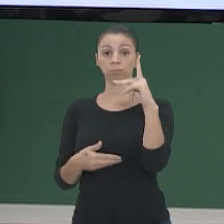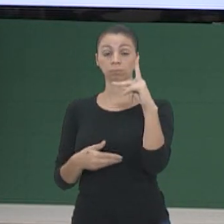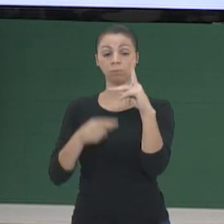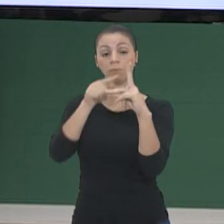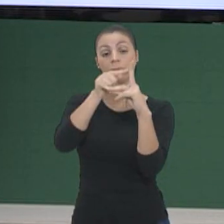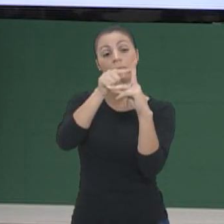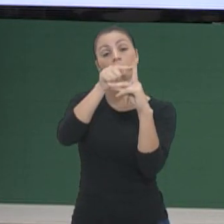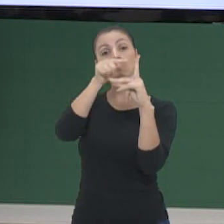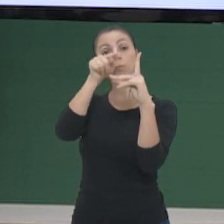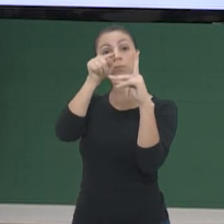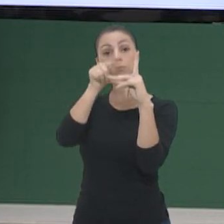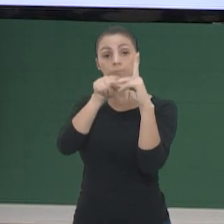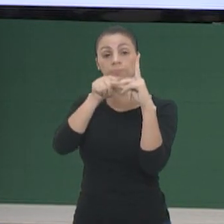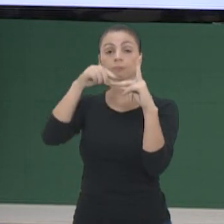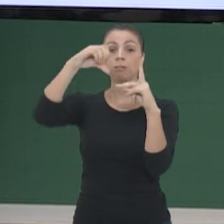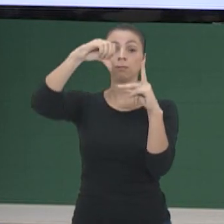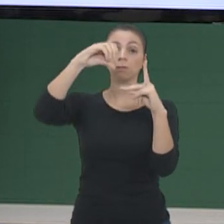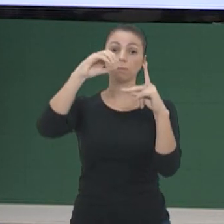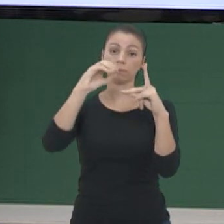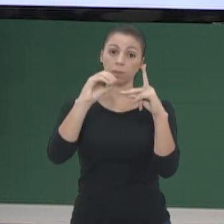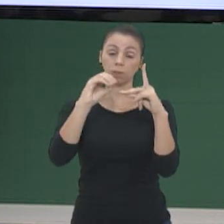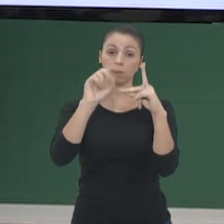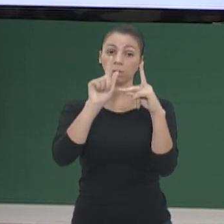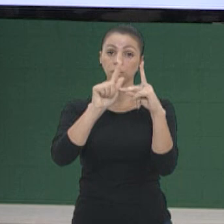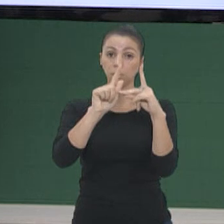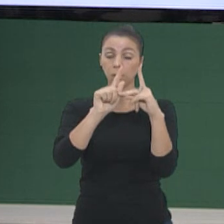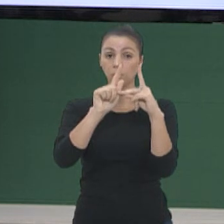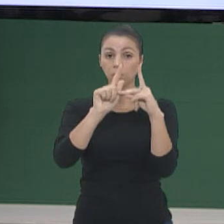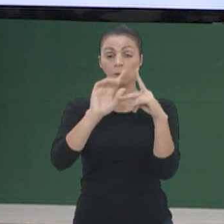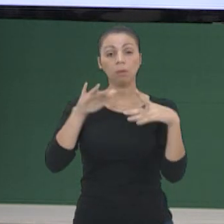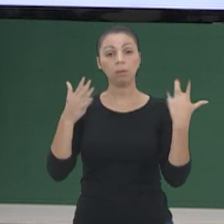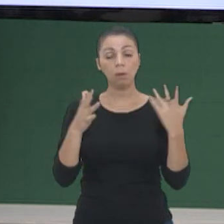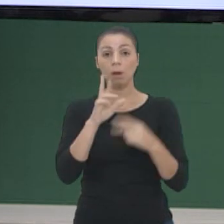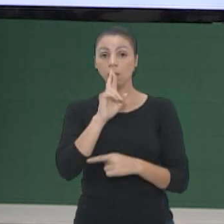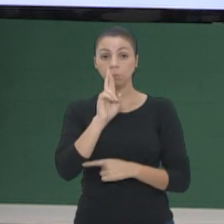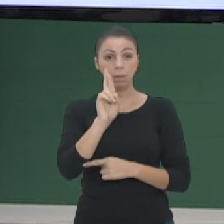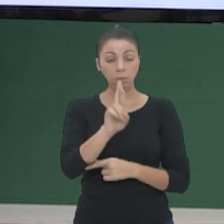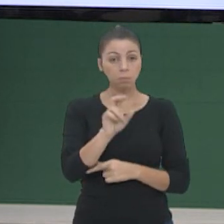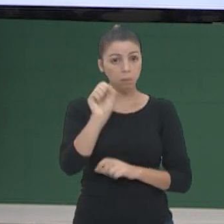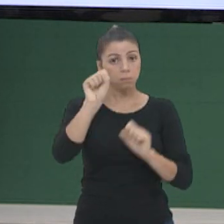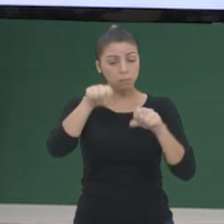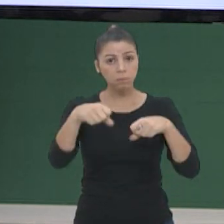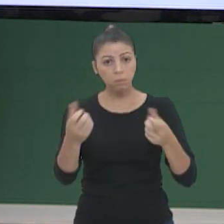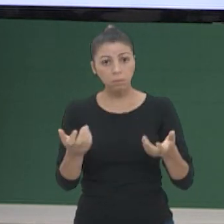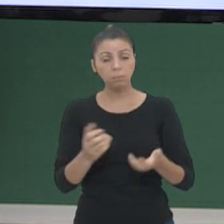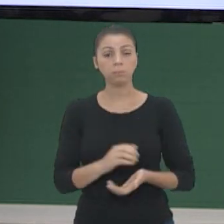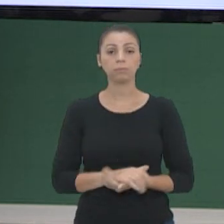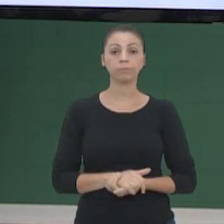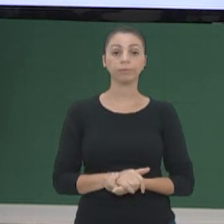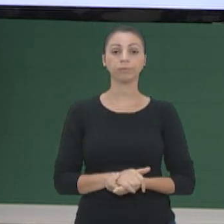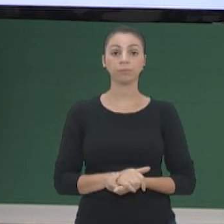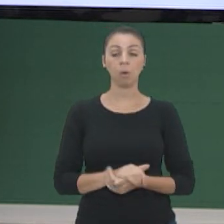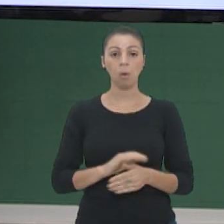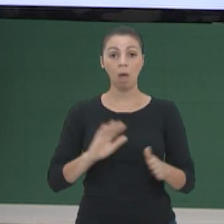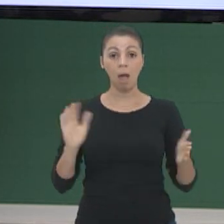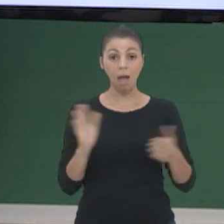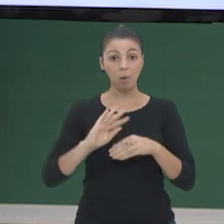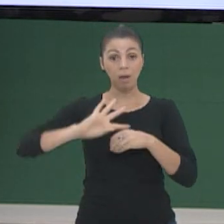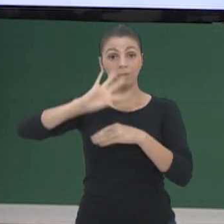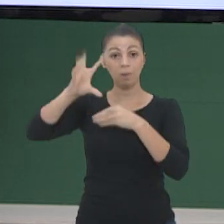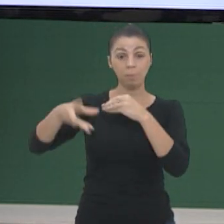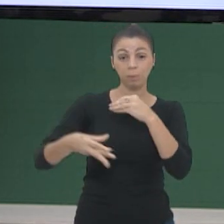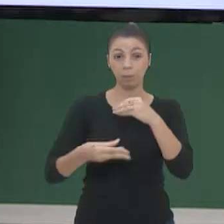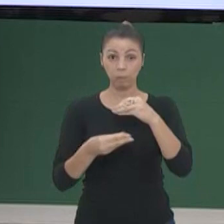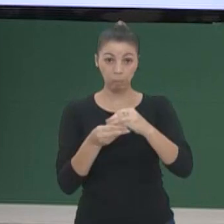de 90 graus. Então, a minha resposta vai ser sim. Agora, nós vamos dar uma retomada desde o